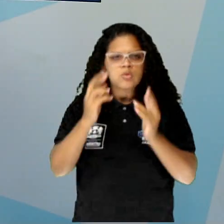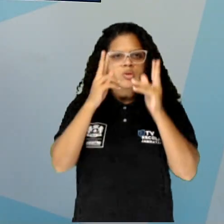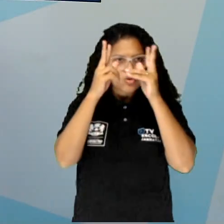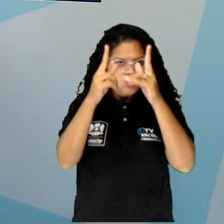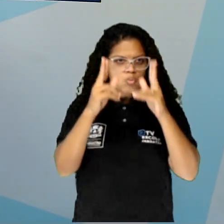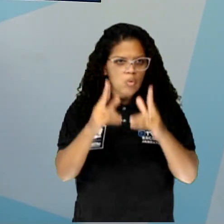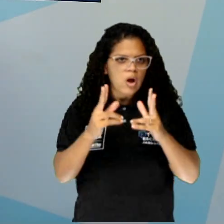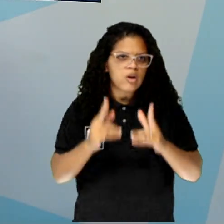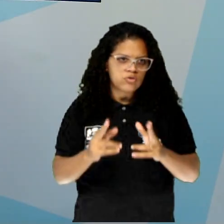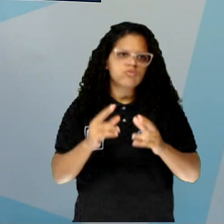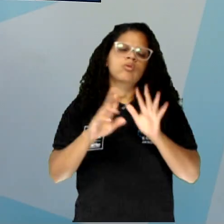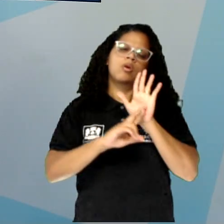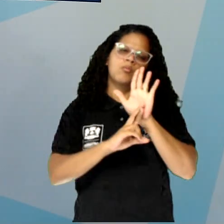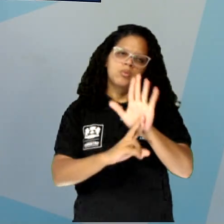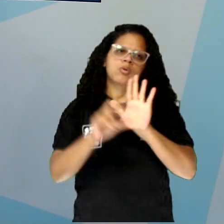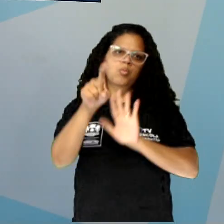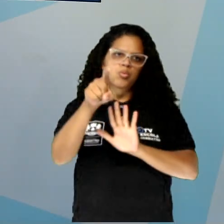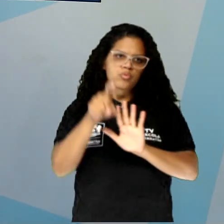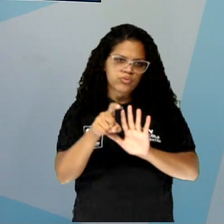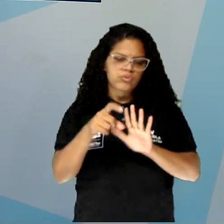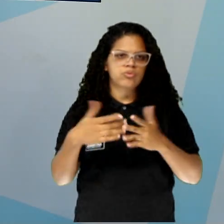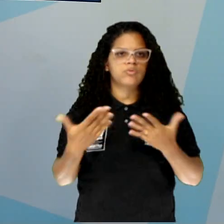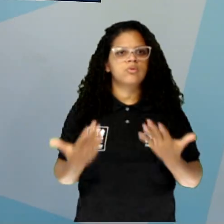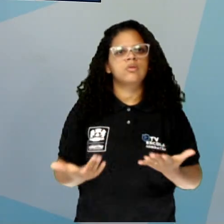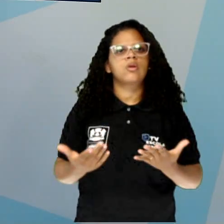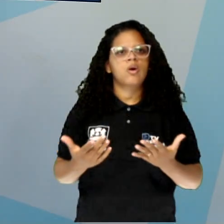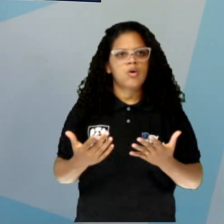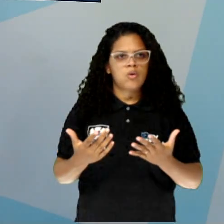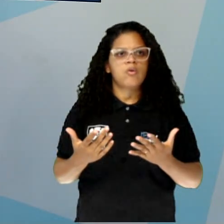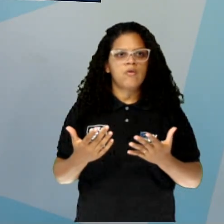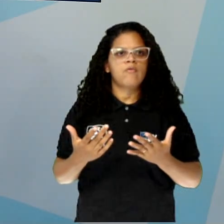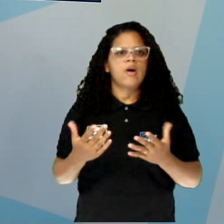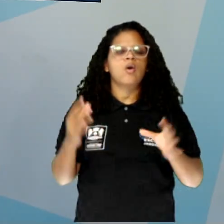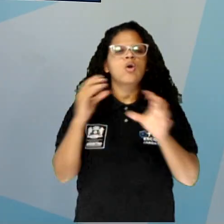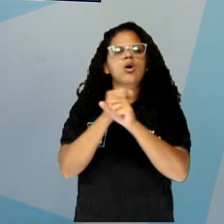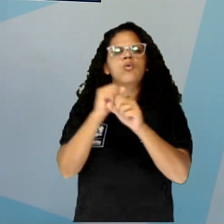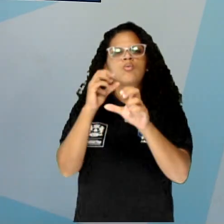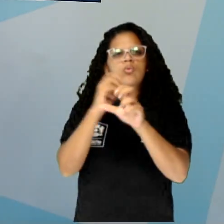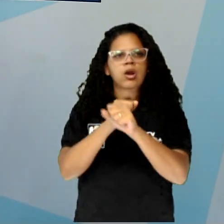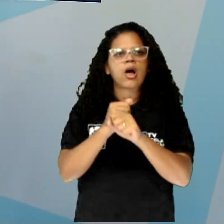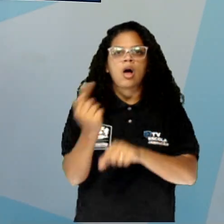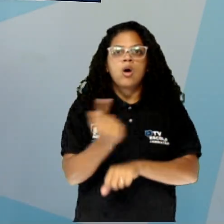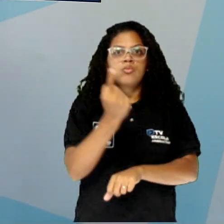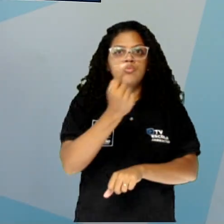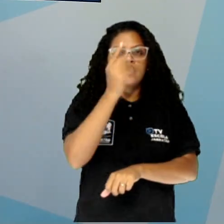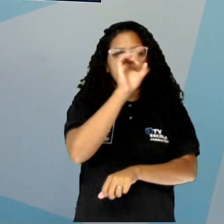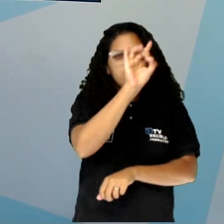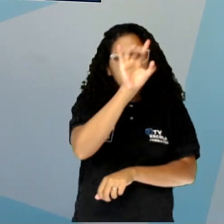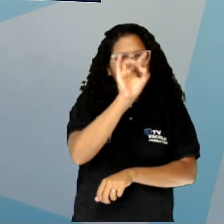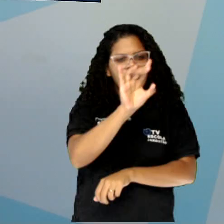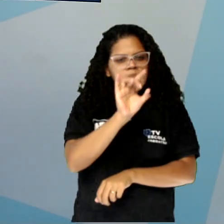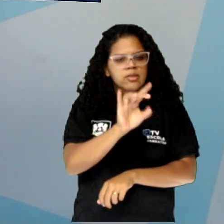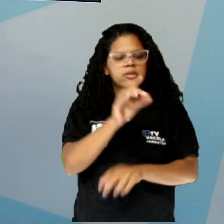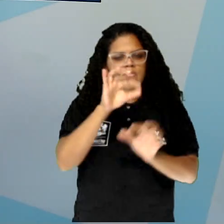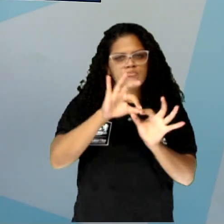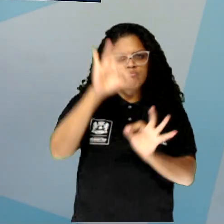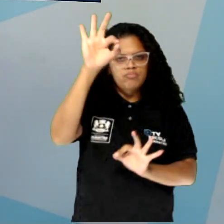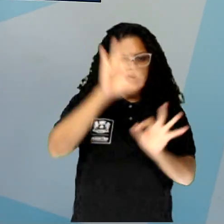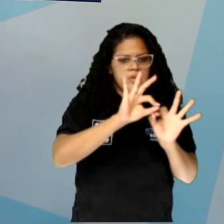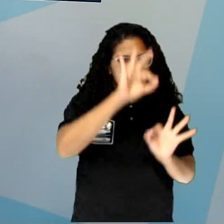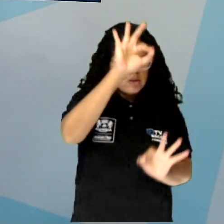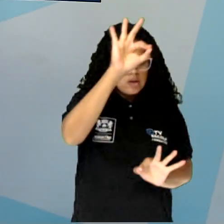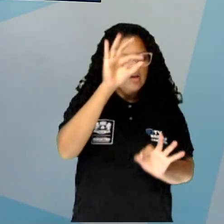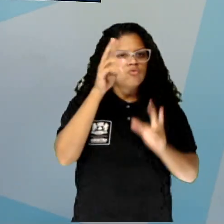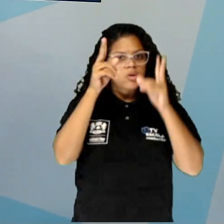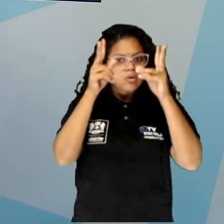Ok. Calcule a altura das caixas sem adesivo. Gente, ele fala o seguinte, que as duas pilhas têm o